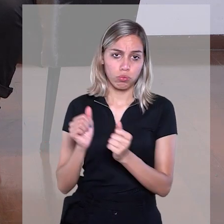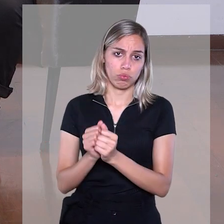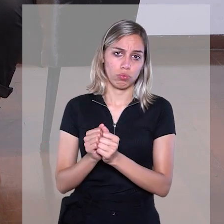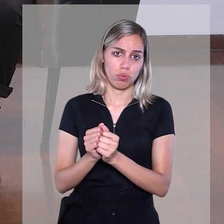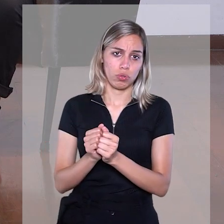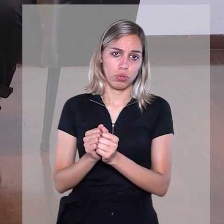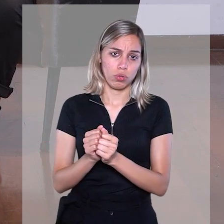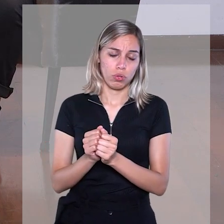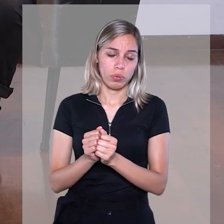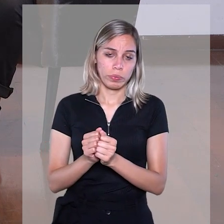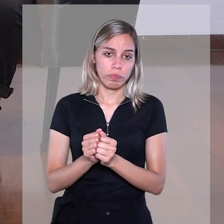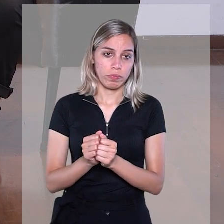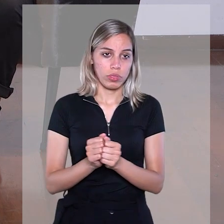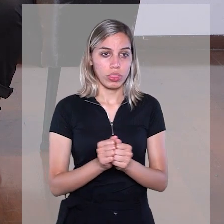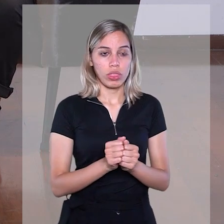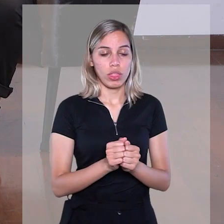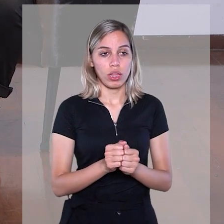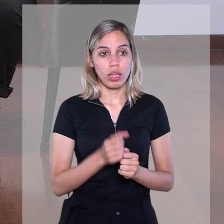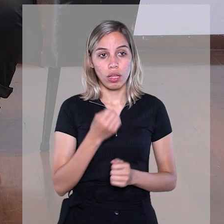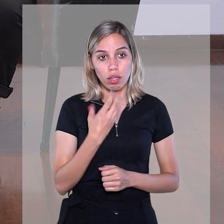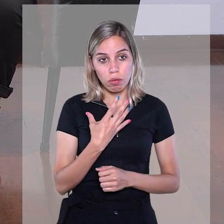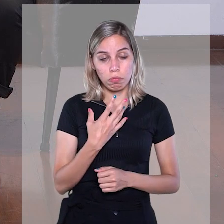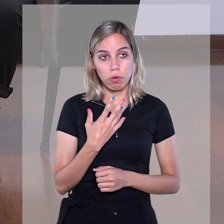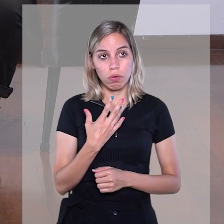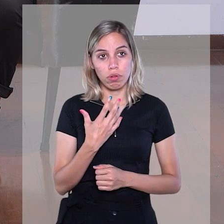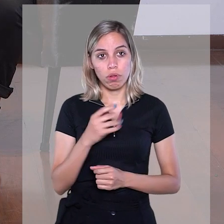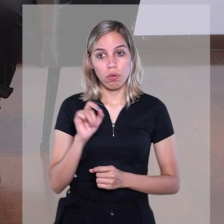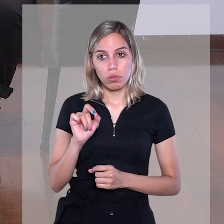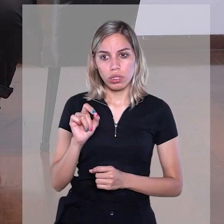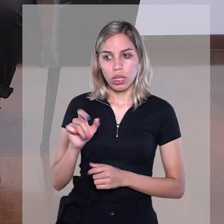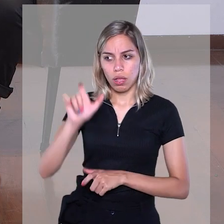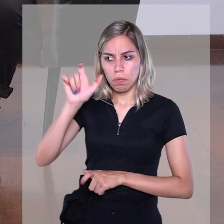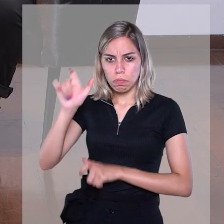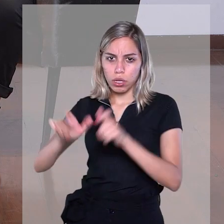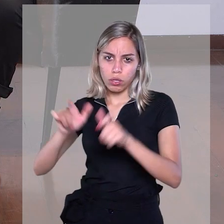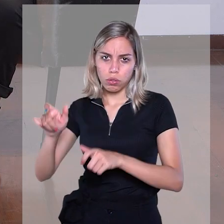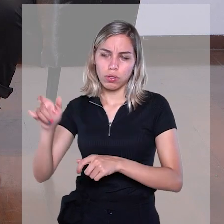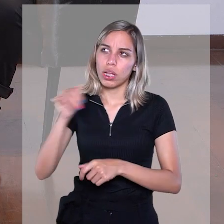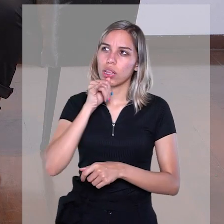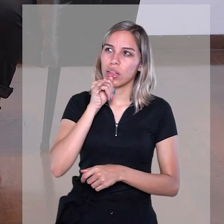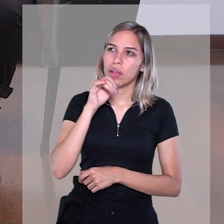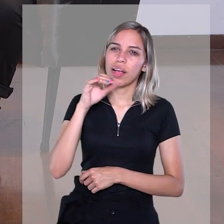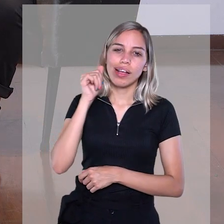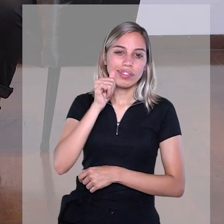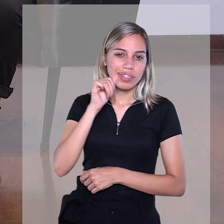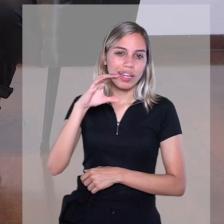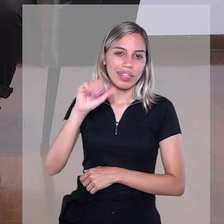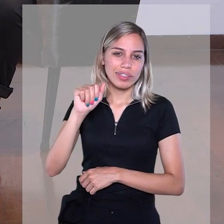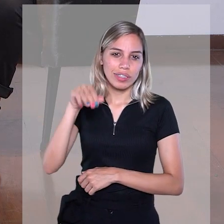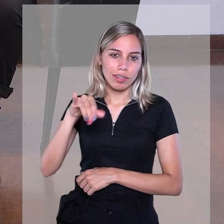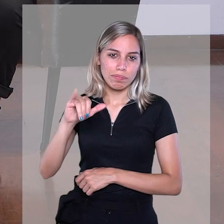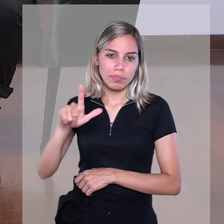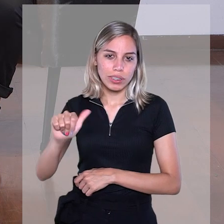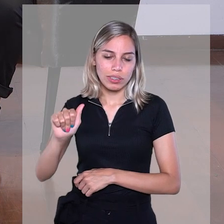Wagner Amaro, da Malê, e venha também a Camila Dias, que eu encontrei lá em São Paulo, que é uma difusora de